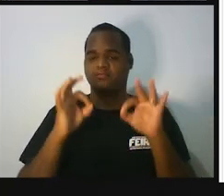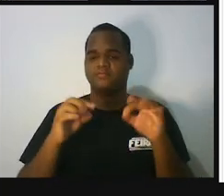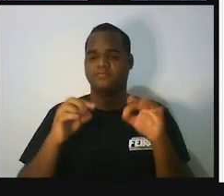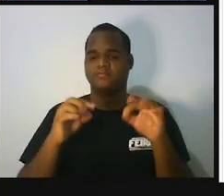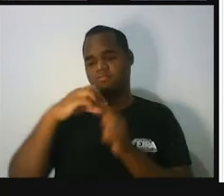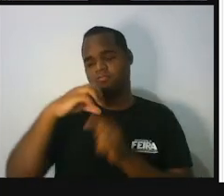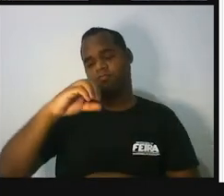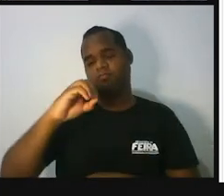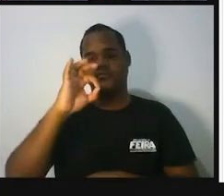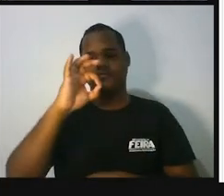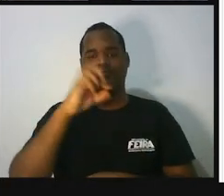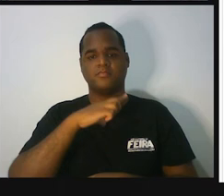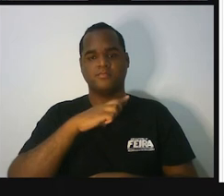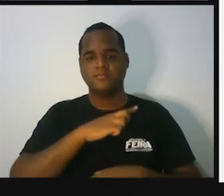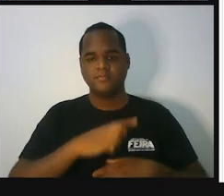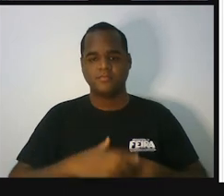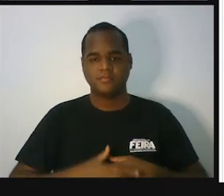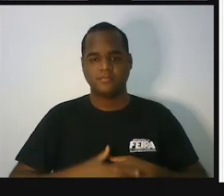90 graus.